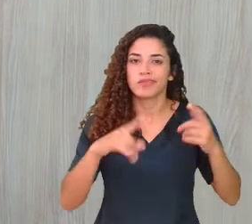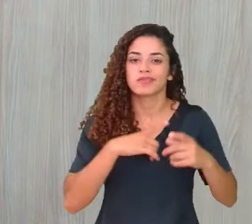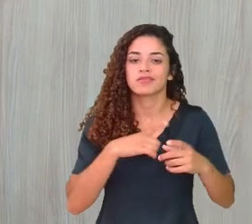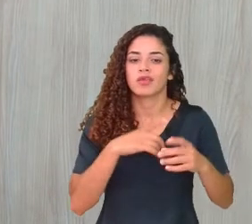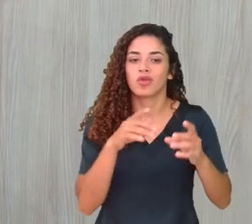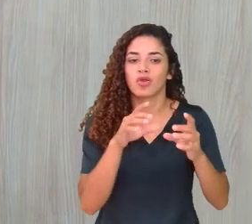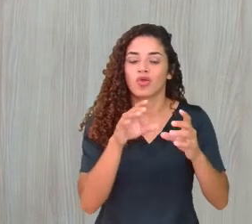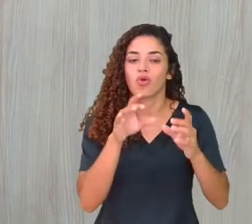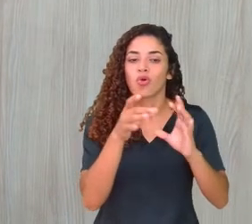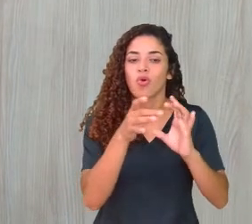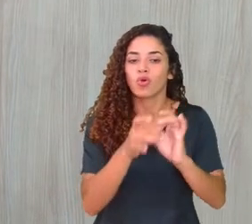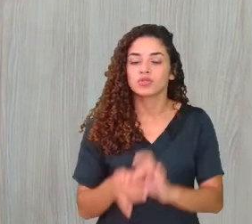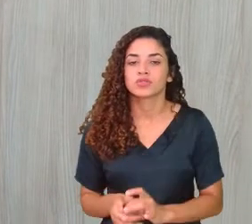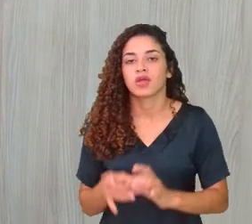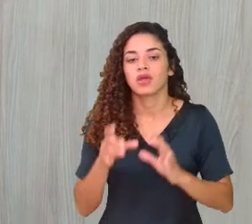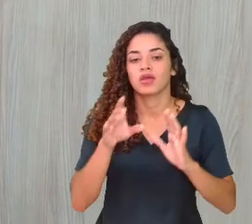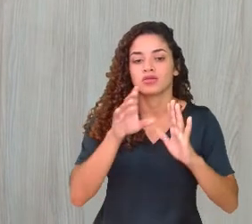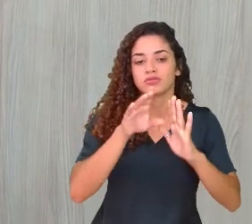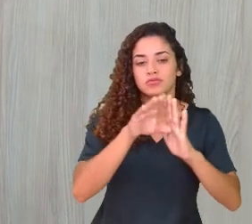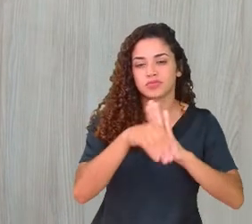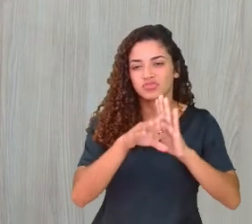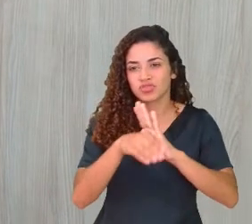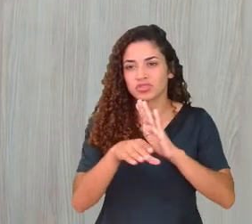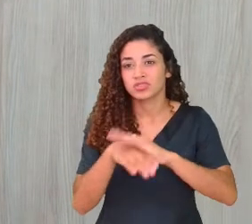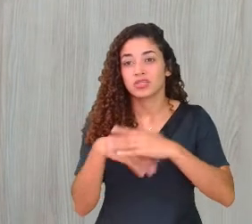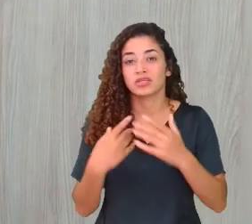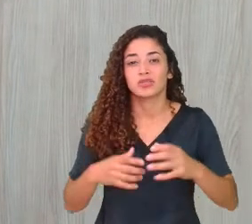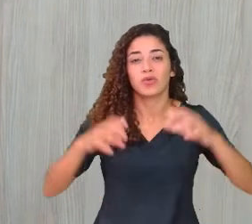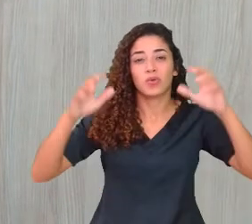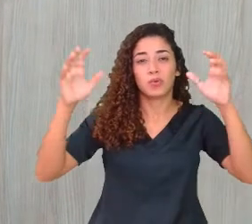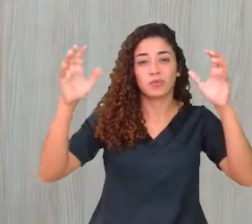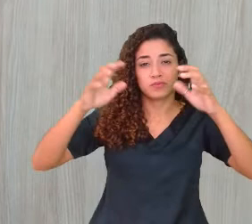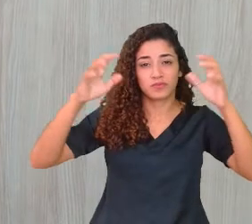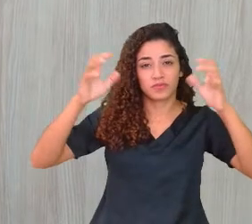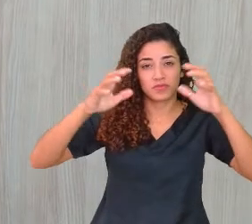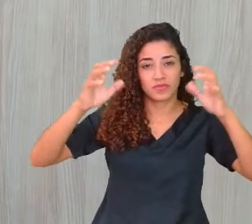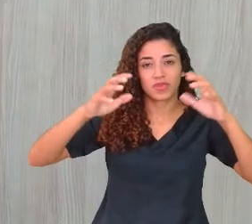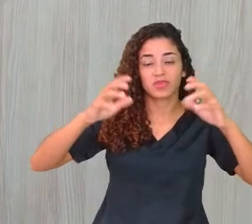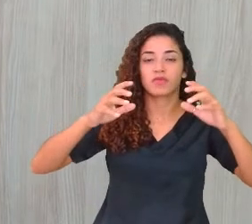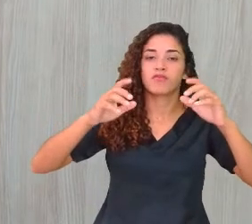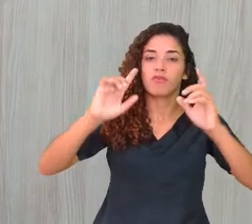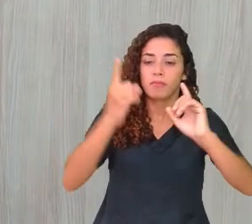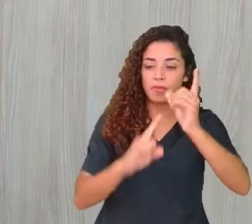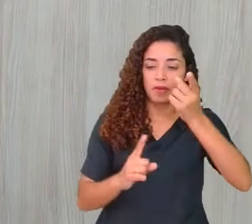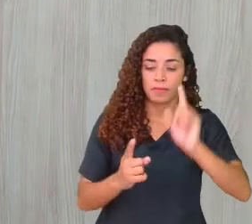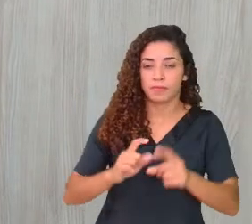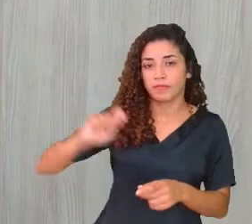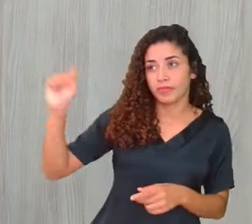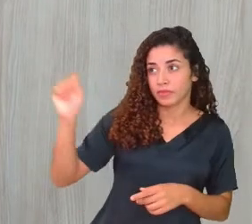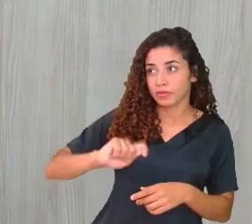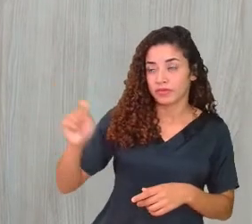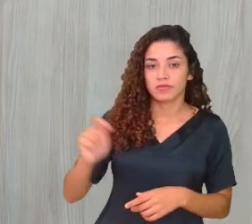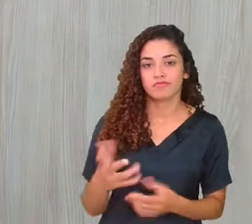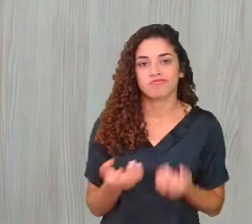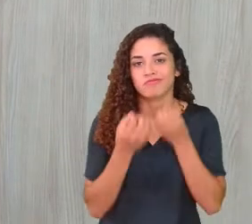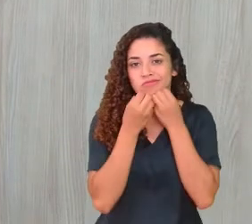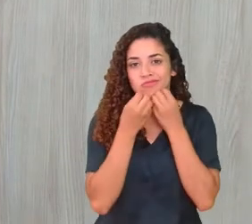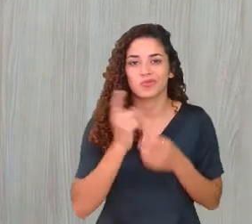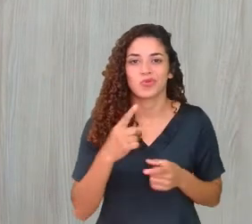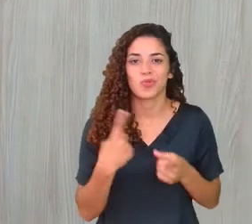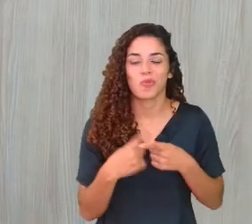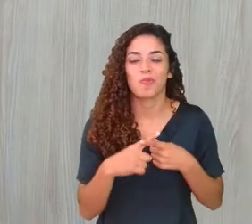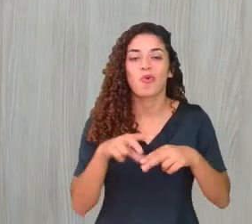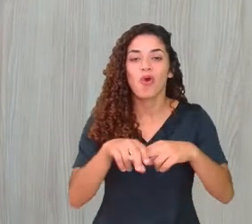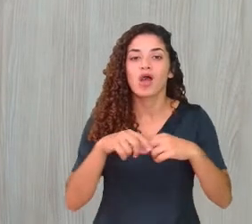pesquisa. Então, jamais empinar pipa nos dias nublados por conta da descarga elétrica. Isso já foi provado, né, Cláudia? Professora,